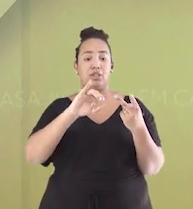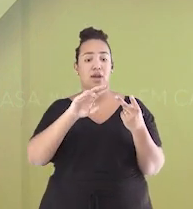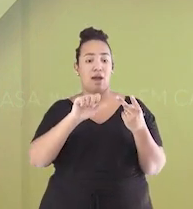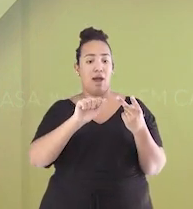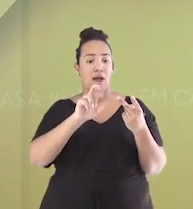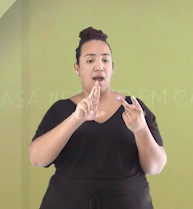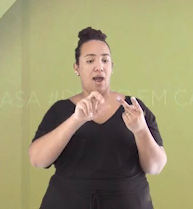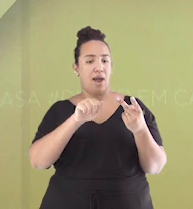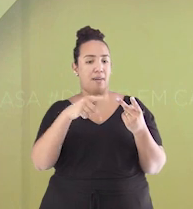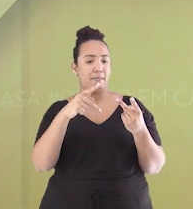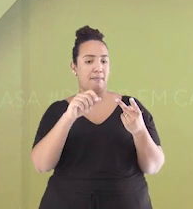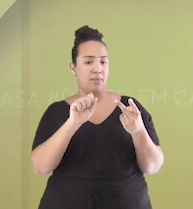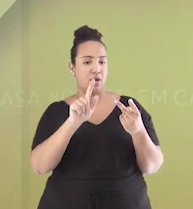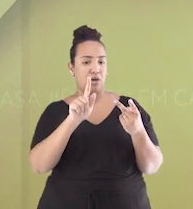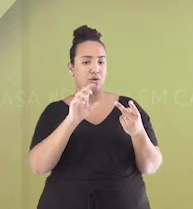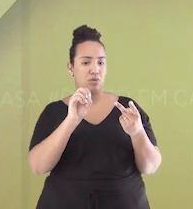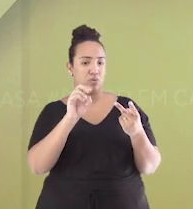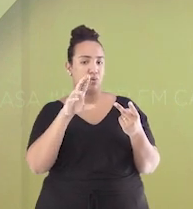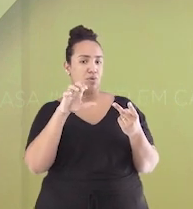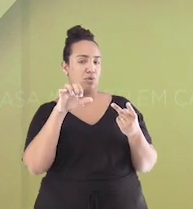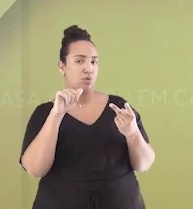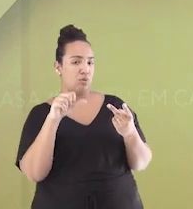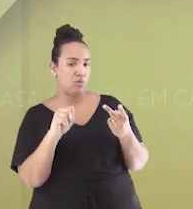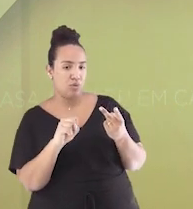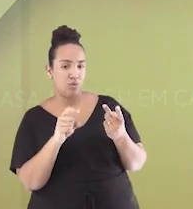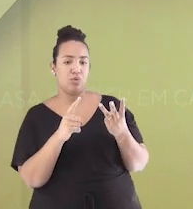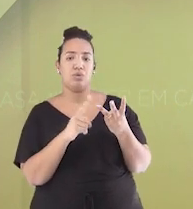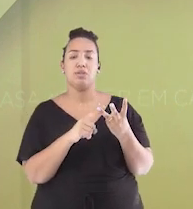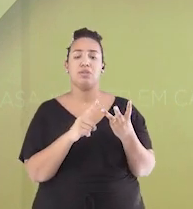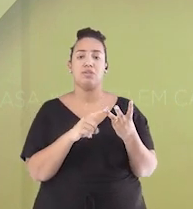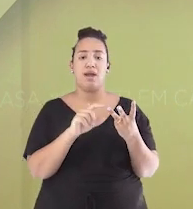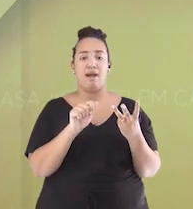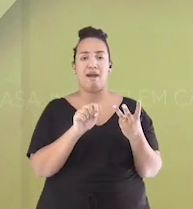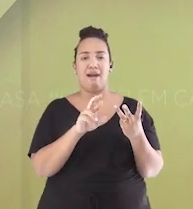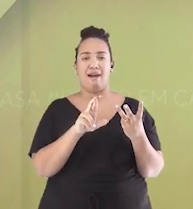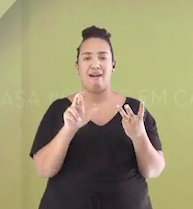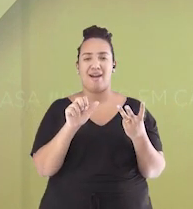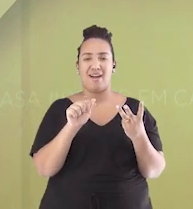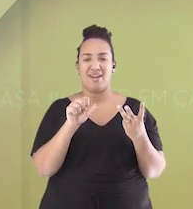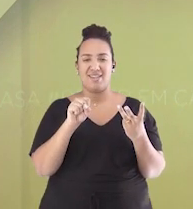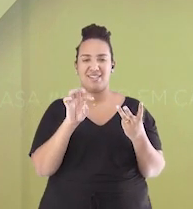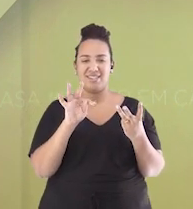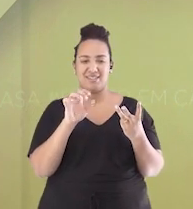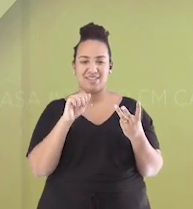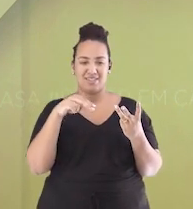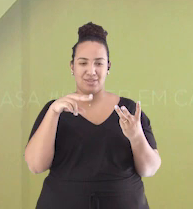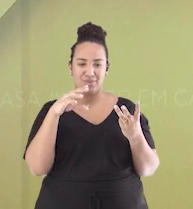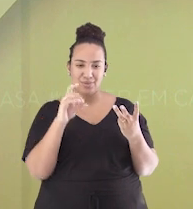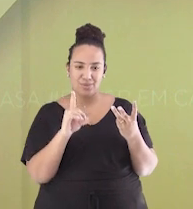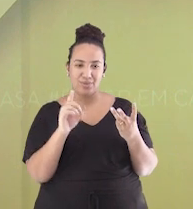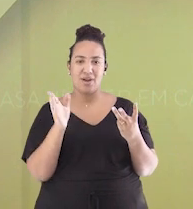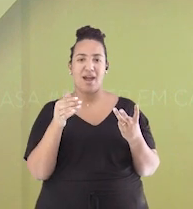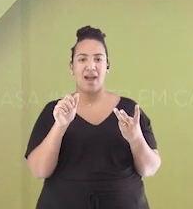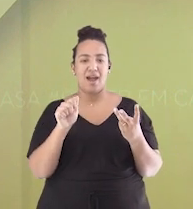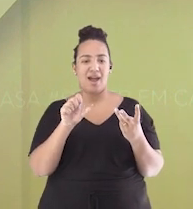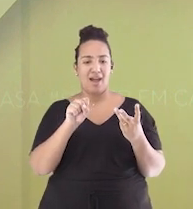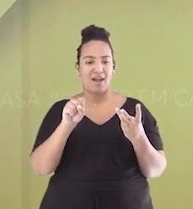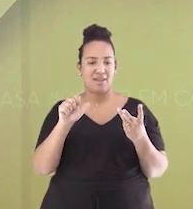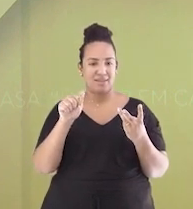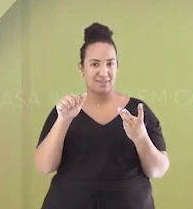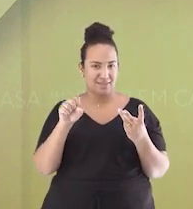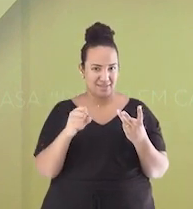de alferes, arrastando a asa, mas ficava longos meses debaixo do balaio.